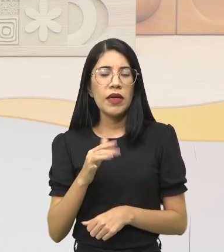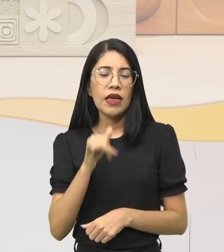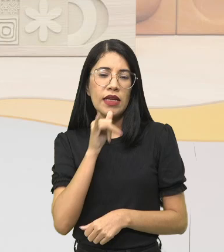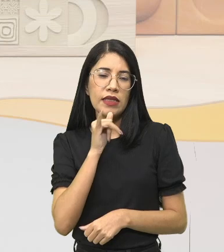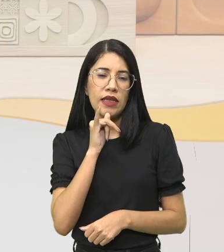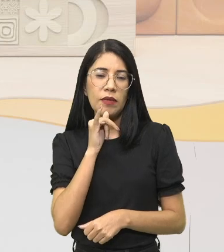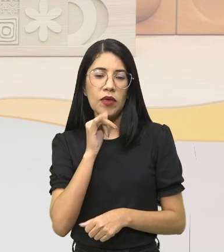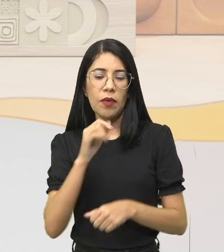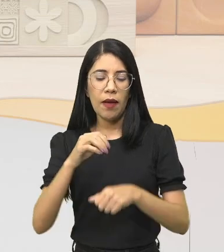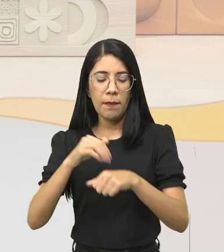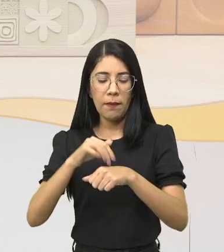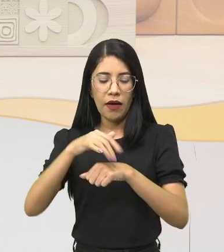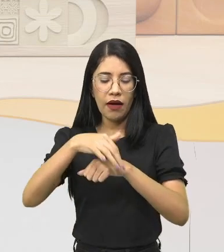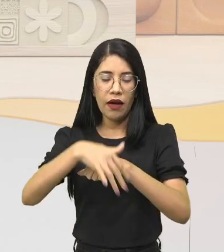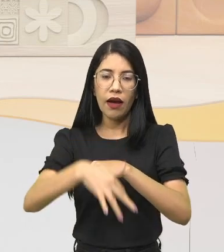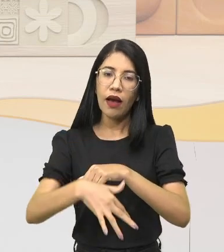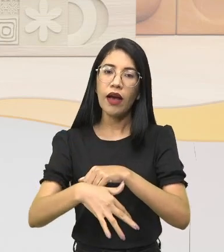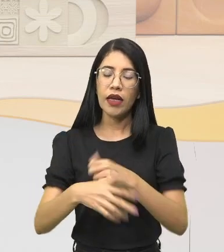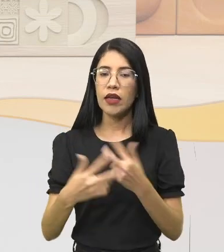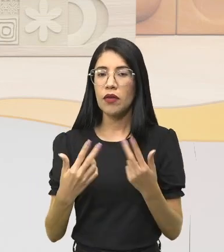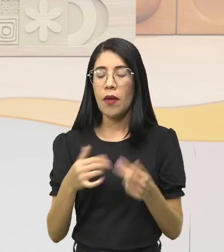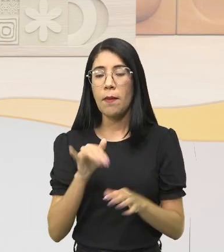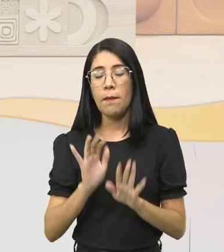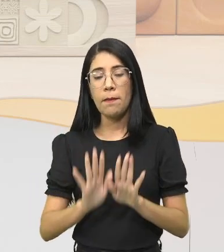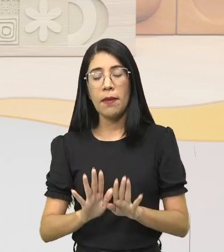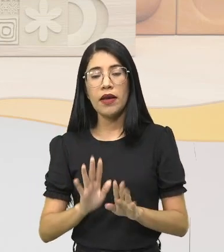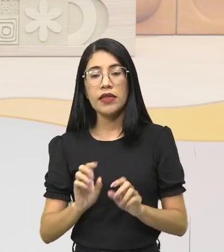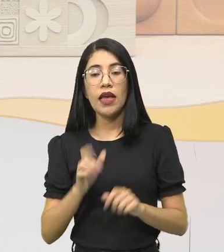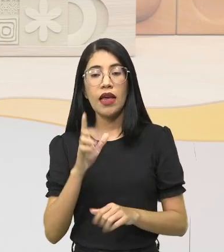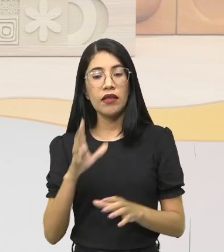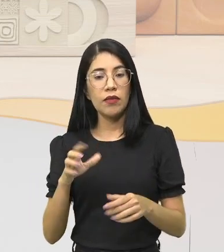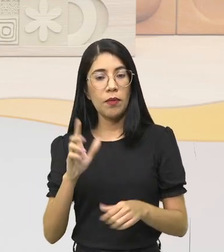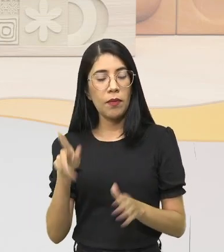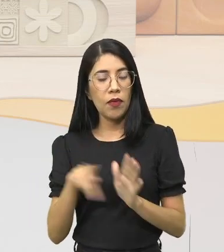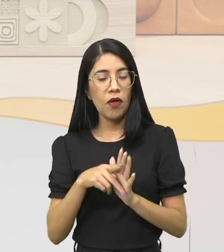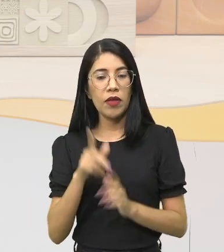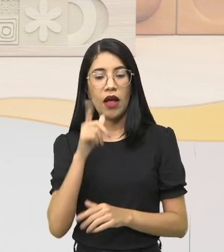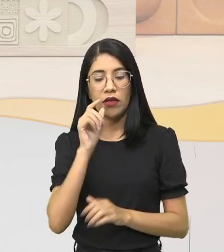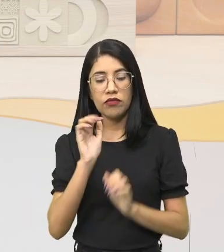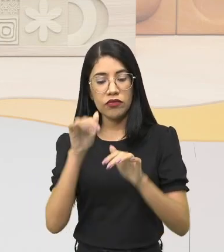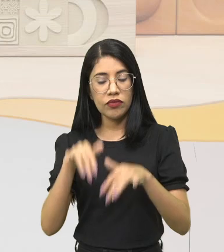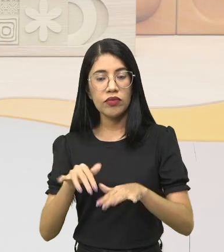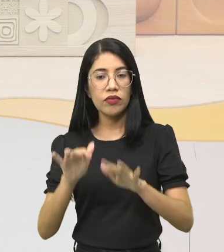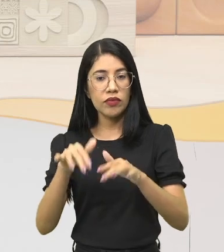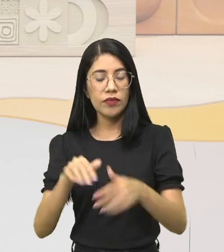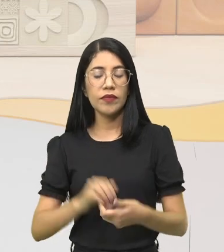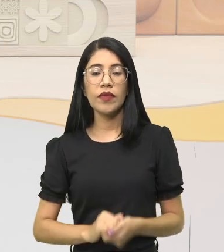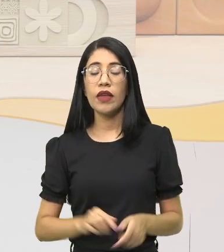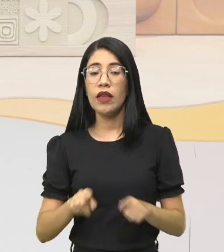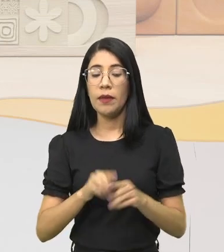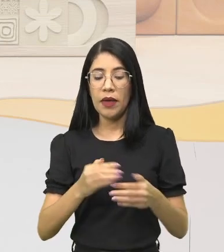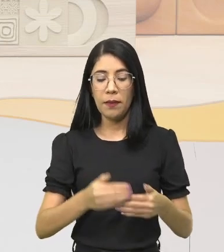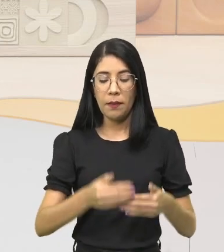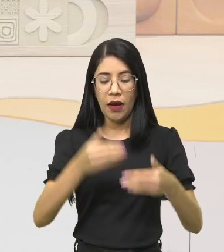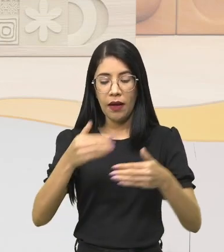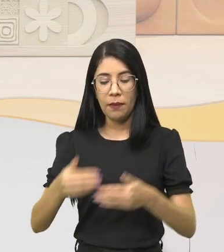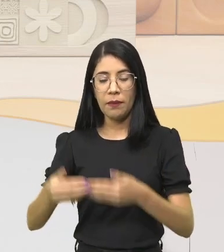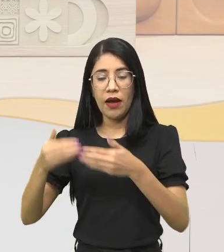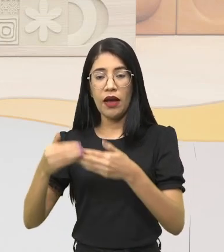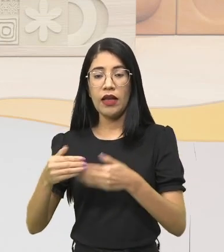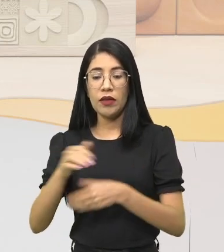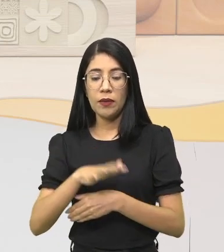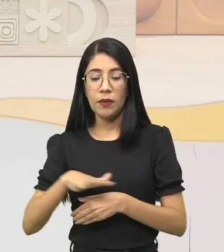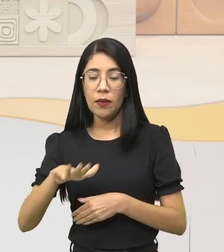barragem comum para reter, no caso, a água do mar. Além das barragens, são construídas eclusas